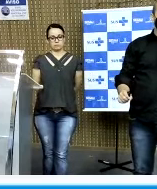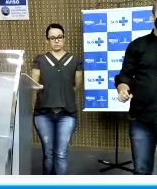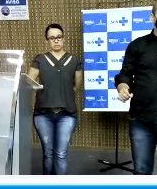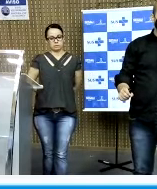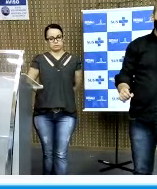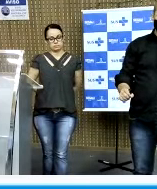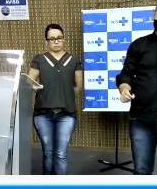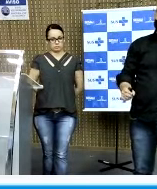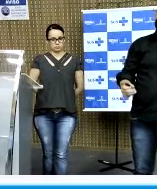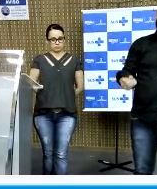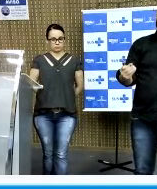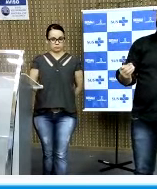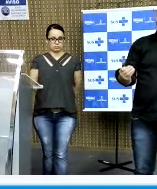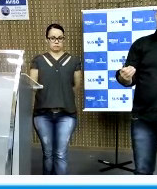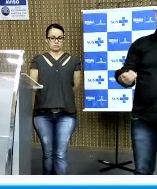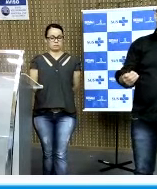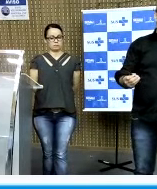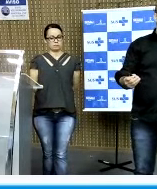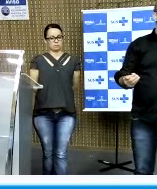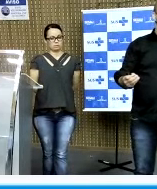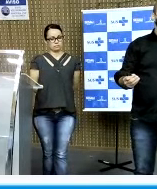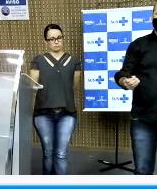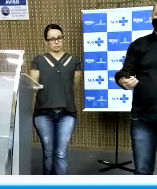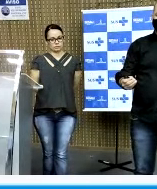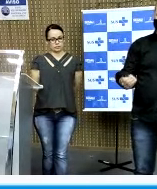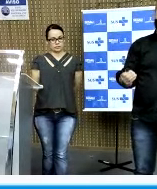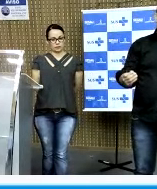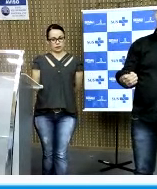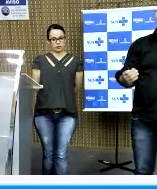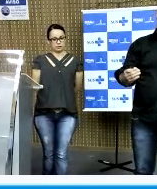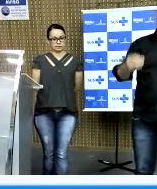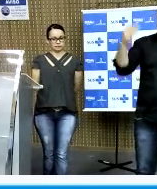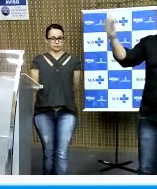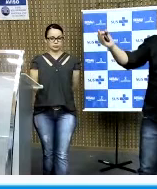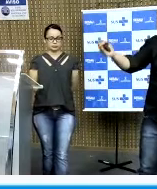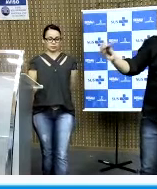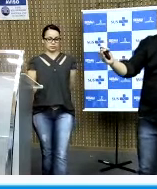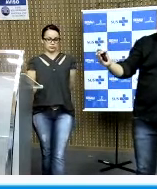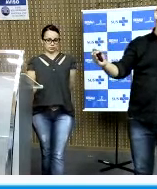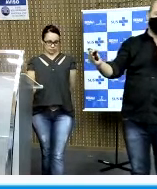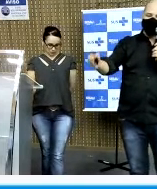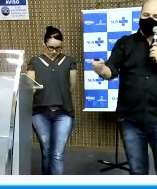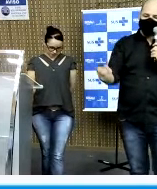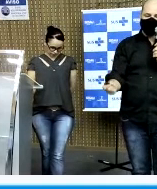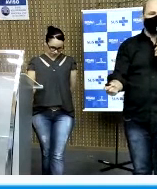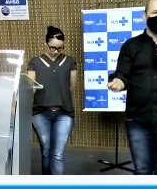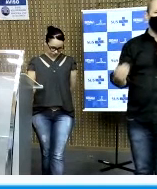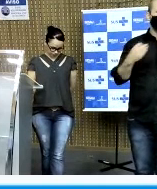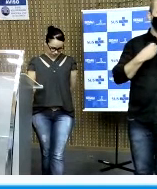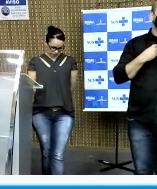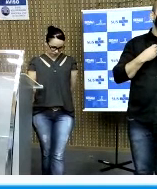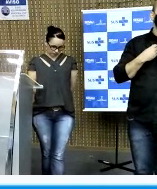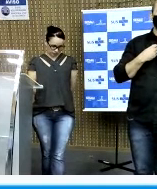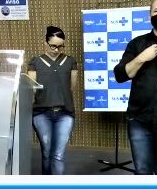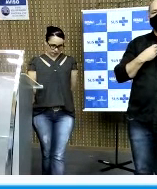de 2021, tá? Nós temos um número baixo de compartilhamento, de 20% dessas encaminhadas em 2020,